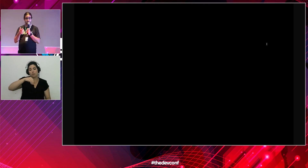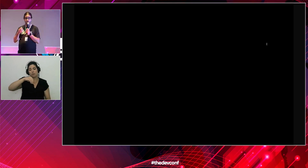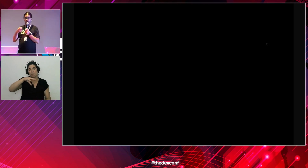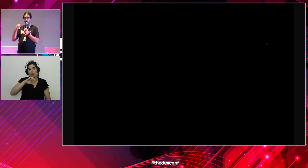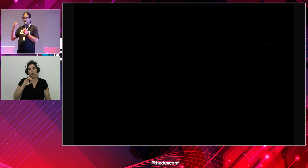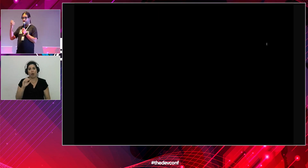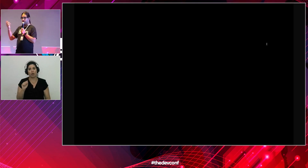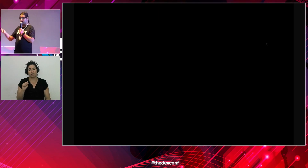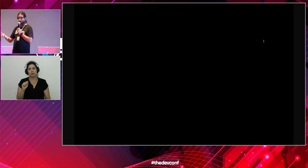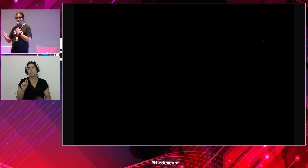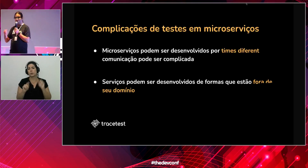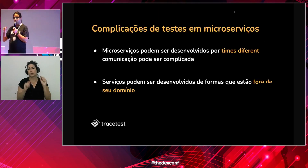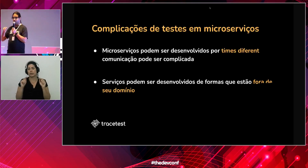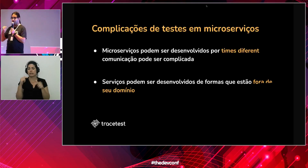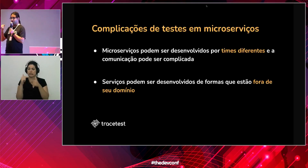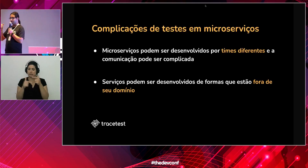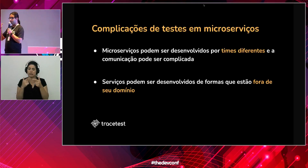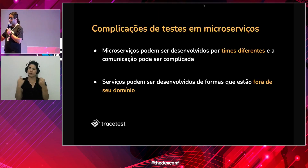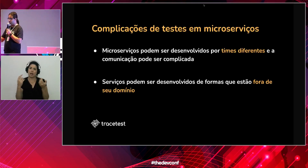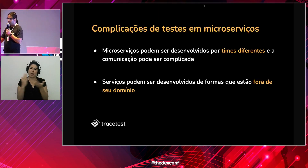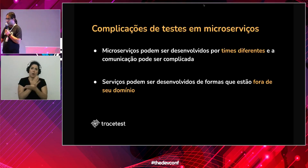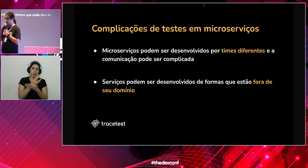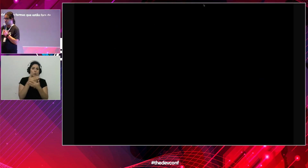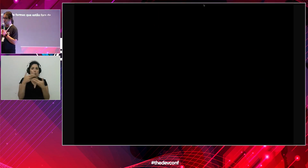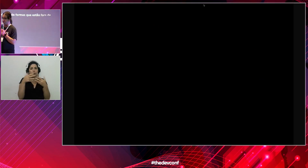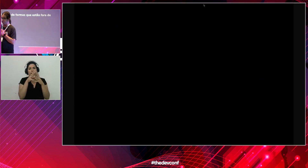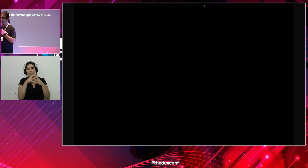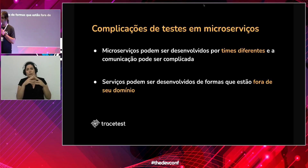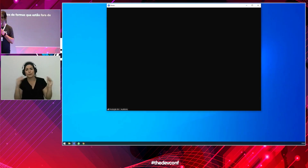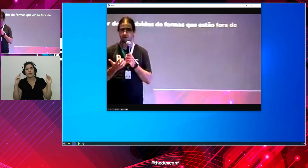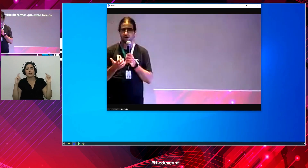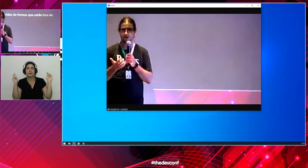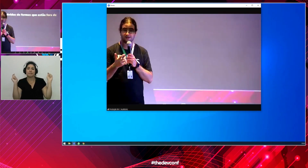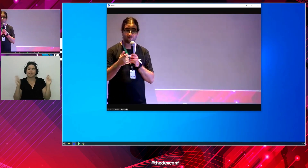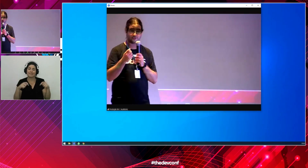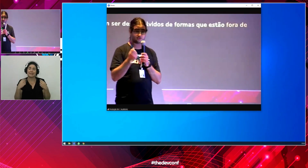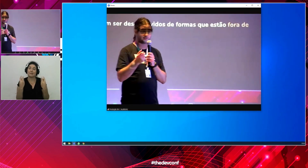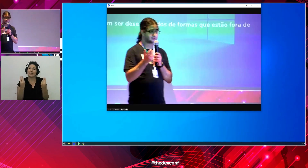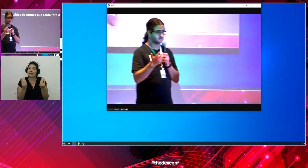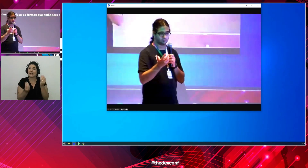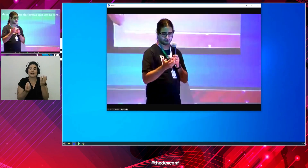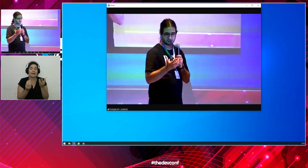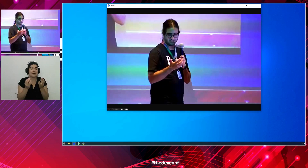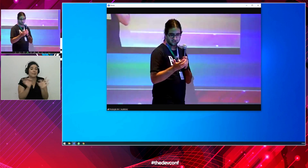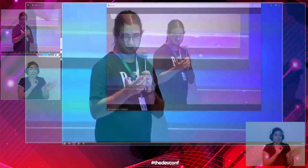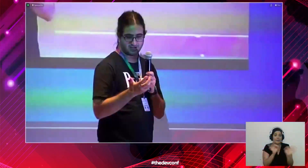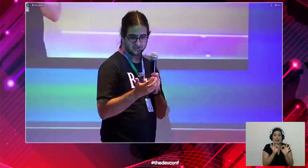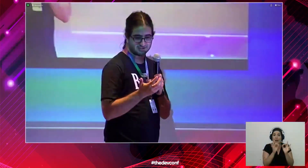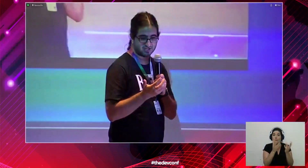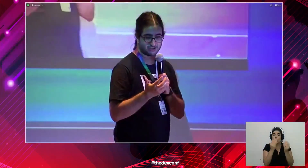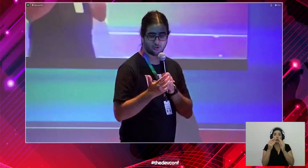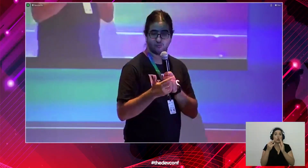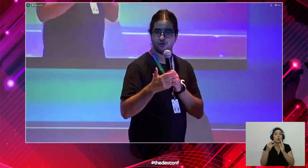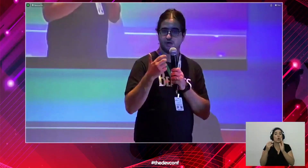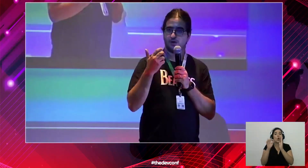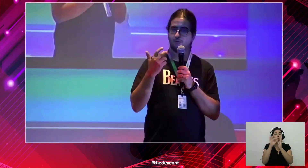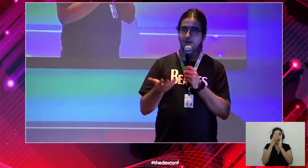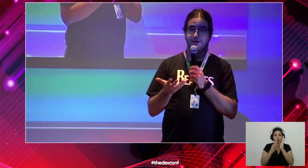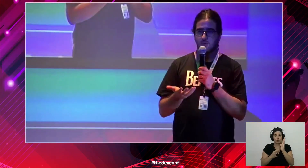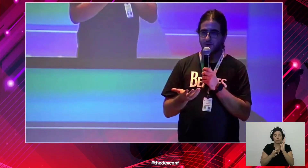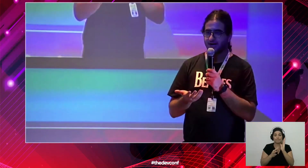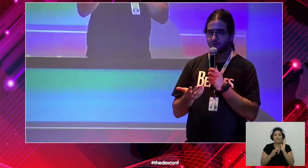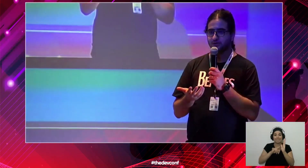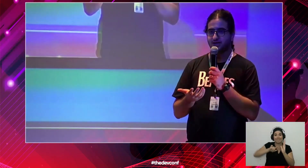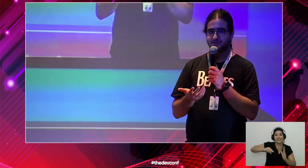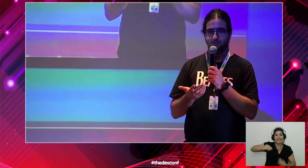esse serviço, eu tenho que assumir algumas premissas, eu tenho que desenvolver muito código para poder pensar nisso. Então, isso faz com que os testes sejam bem